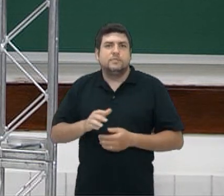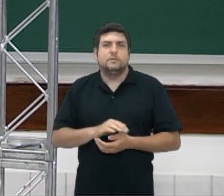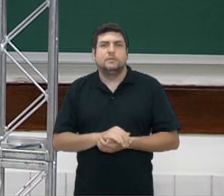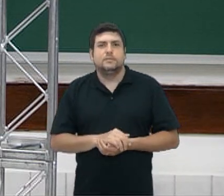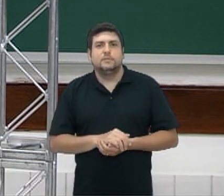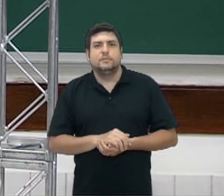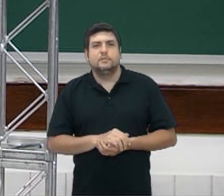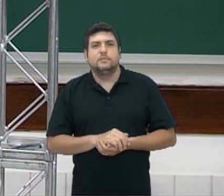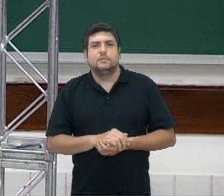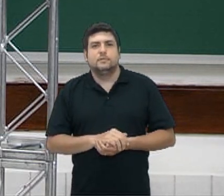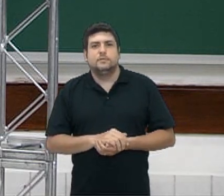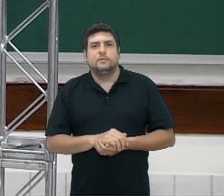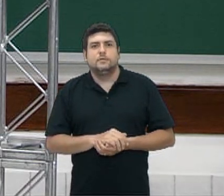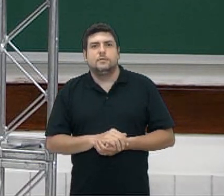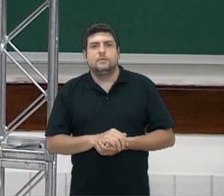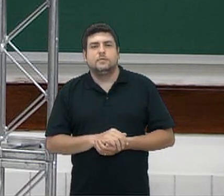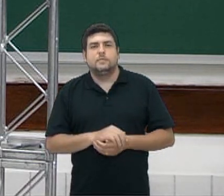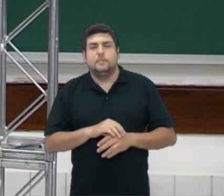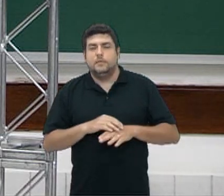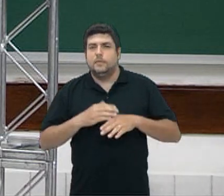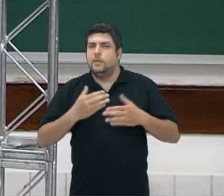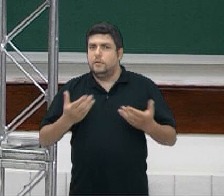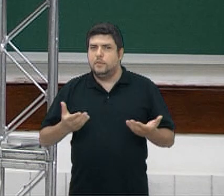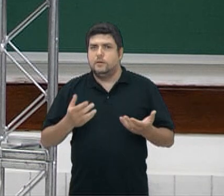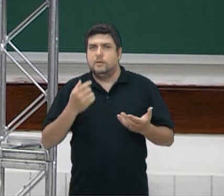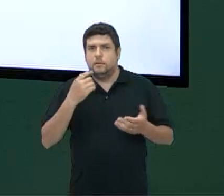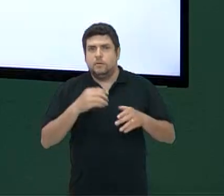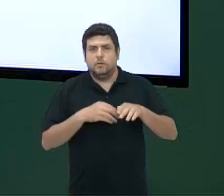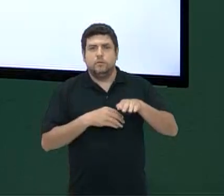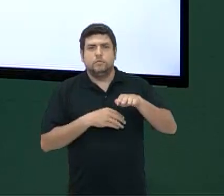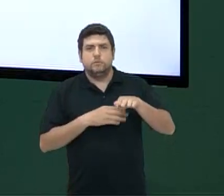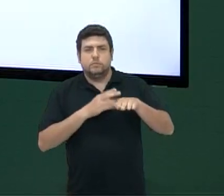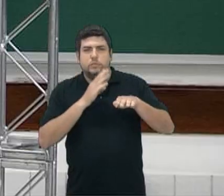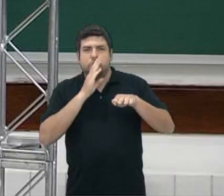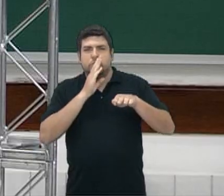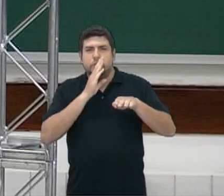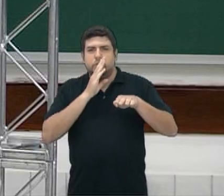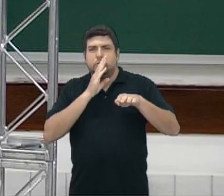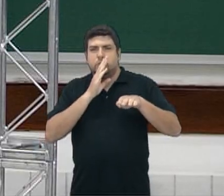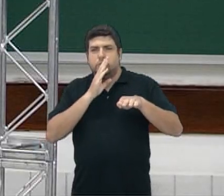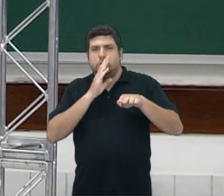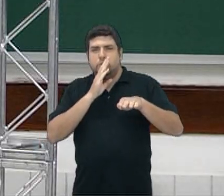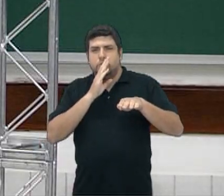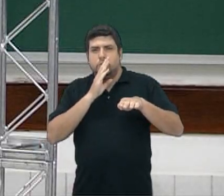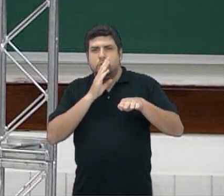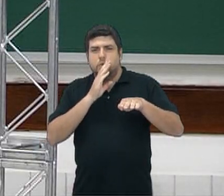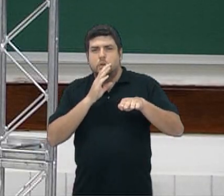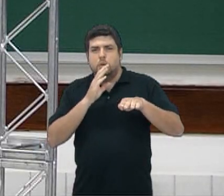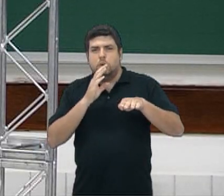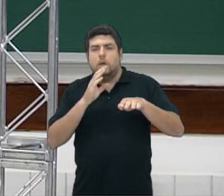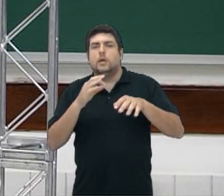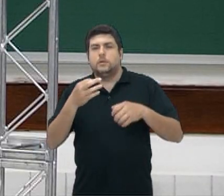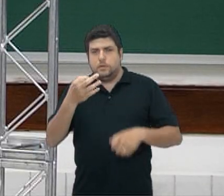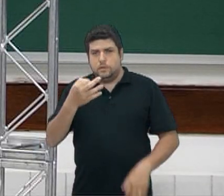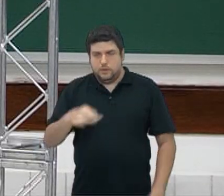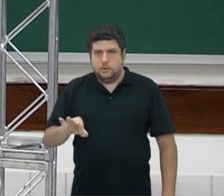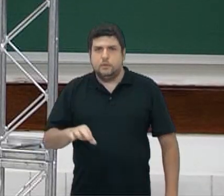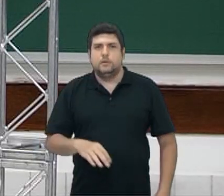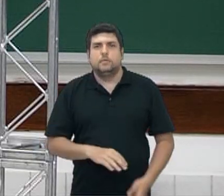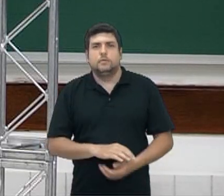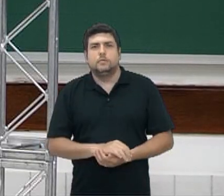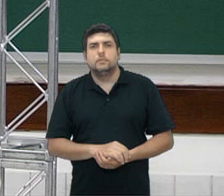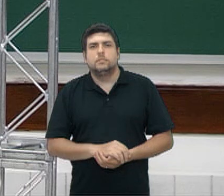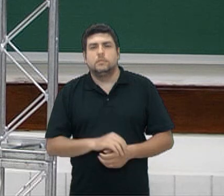Certo? Então, essa afirmação aqui está correta. Certo? Então, aqui não houve variação de